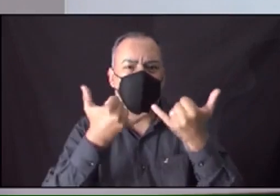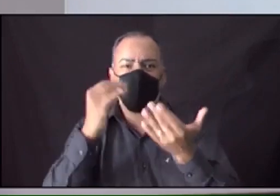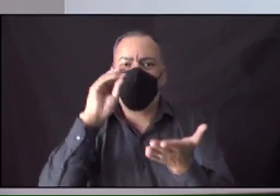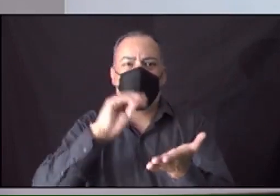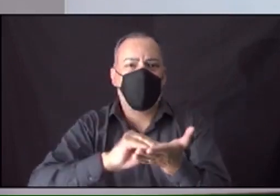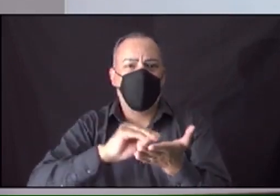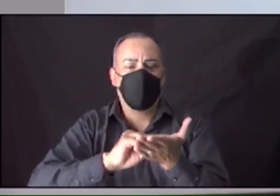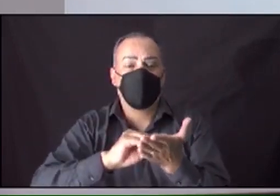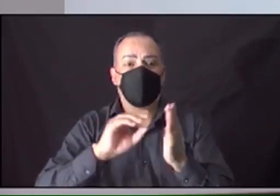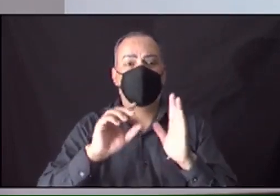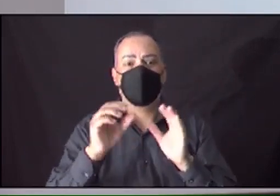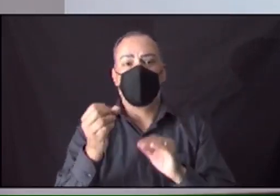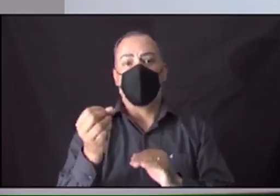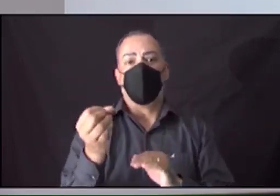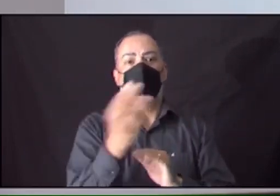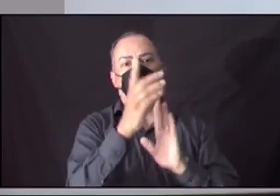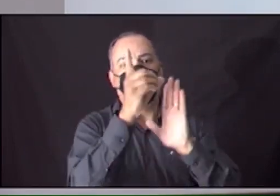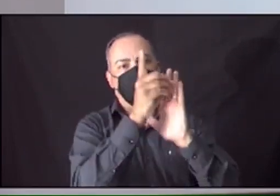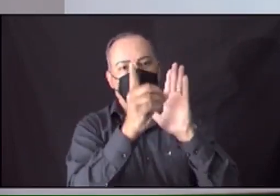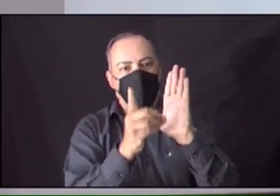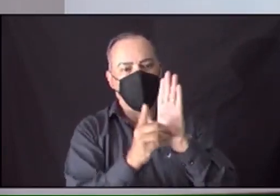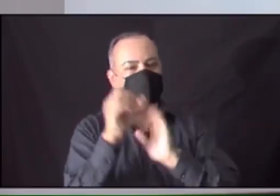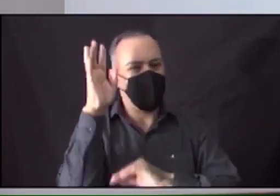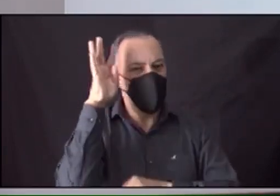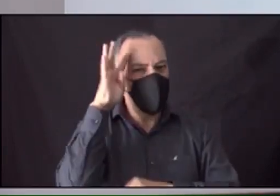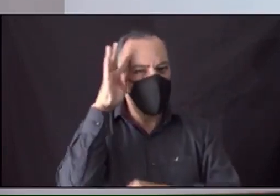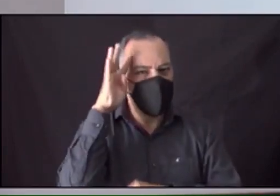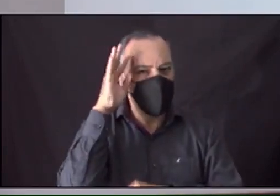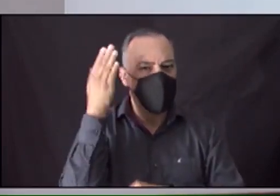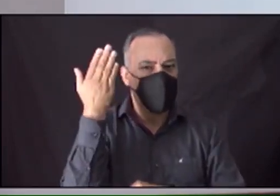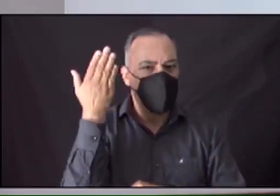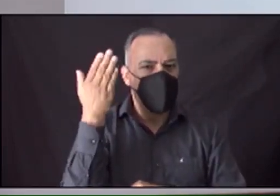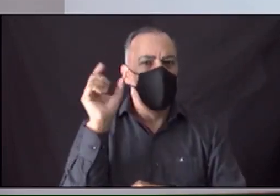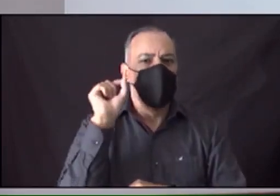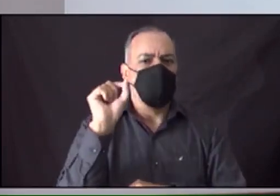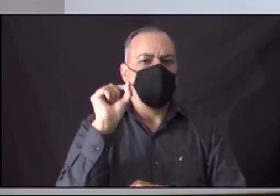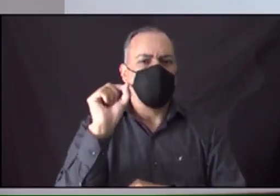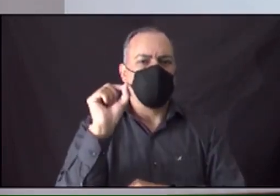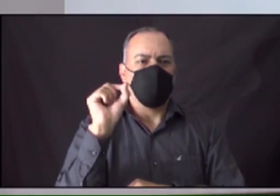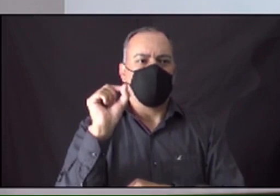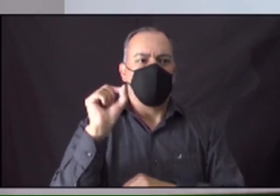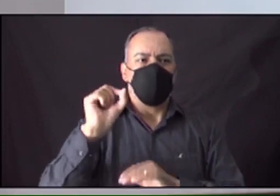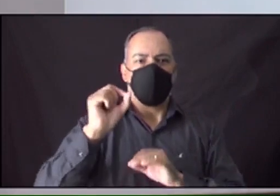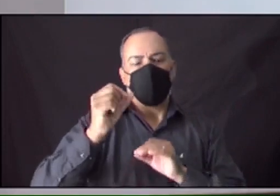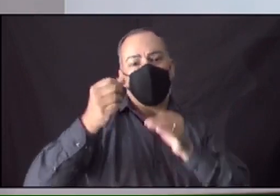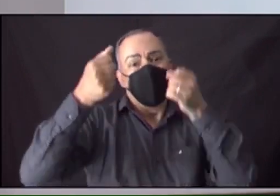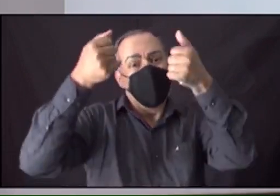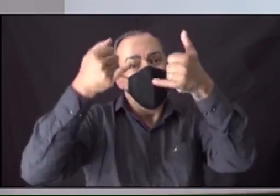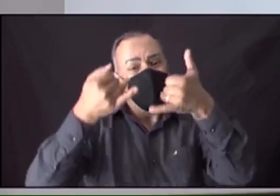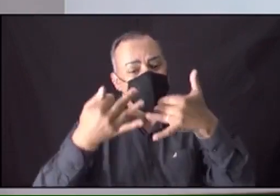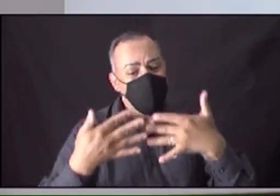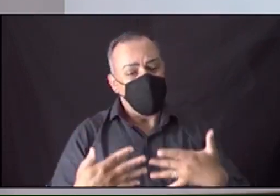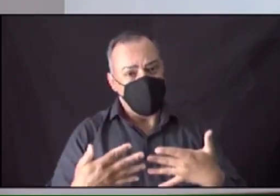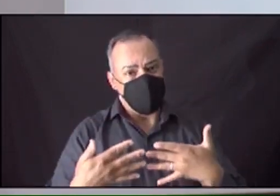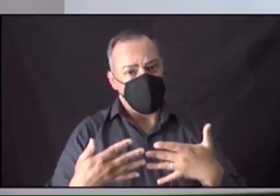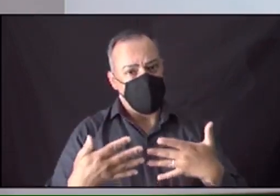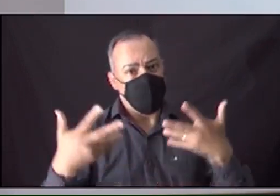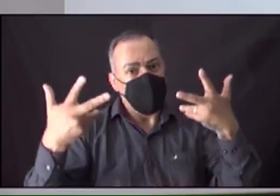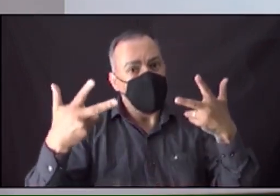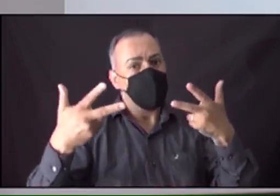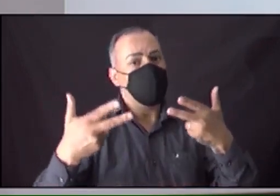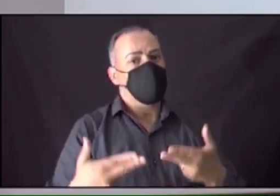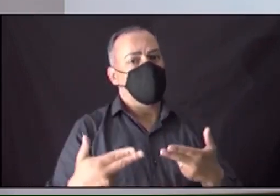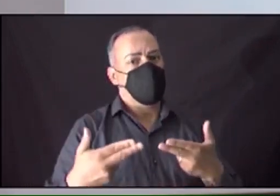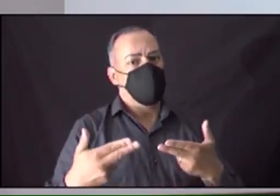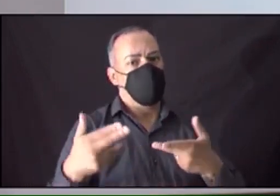redigir um novo decreto na quarta-feira para que justificasse, similar ou quase igual ao do Estado,